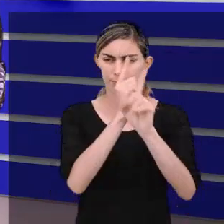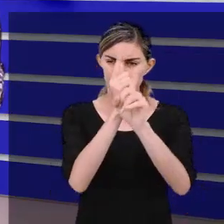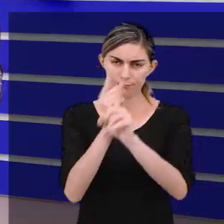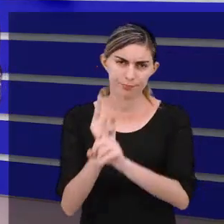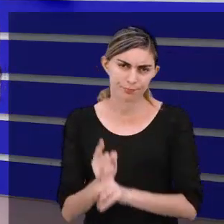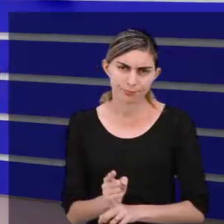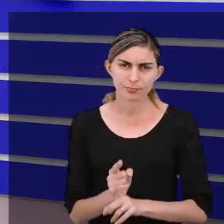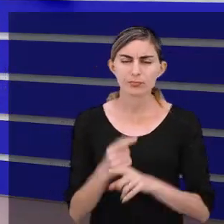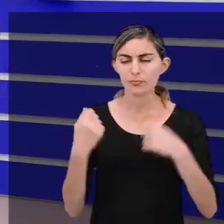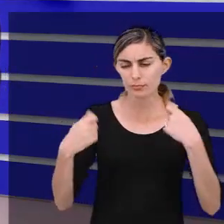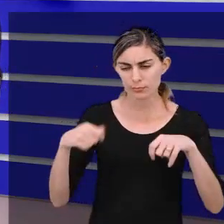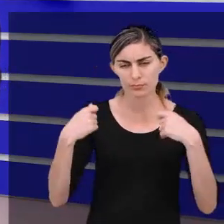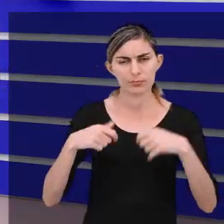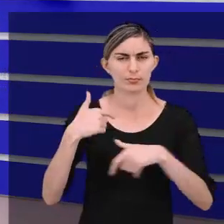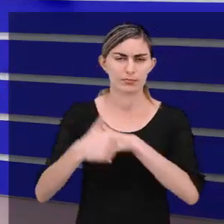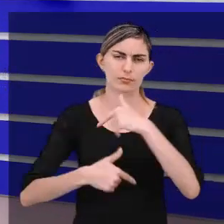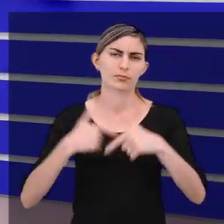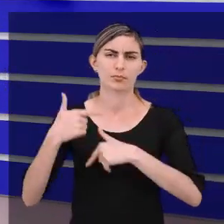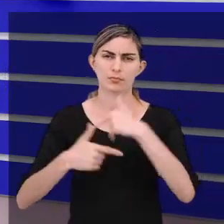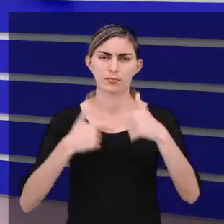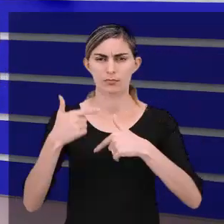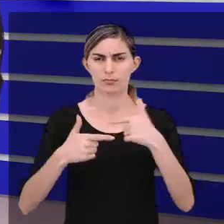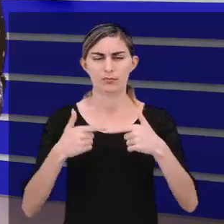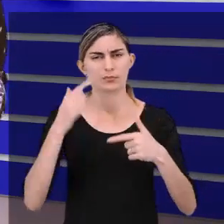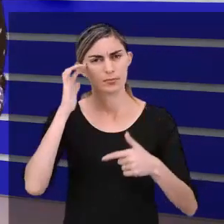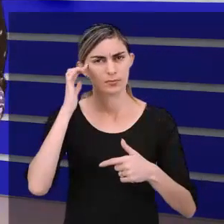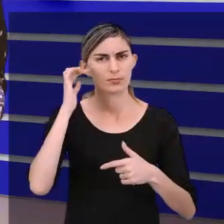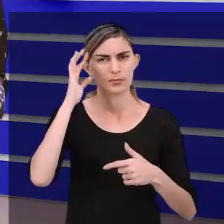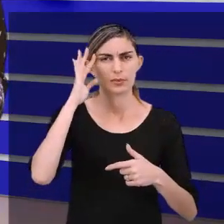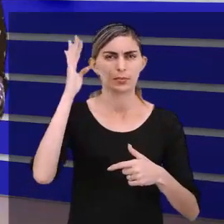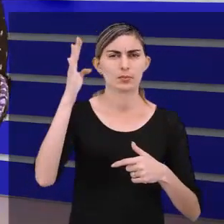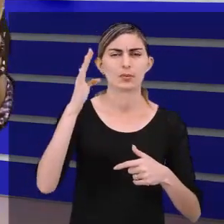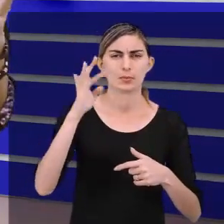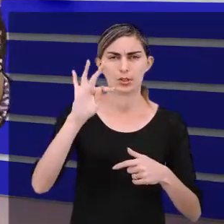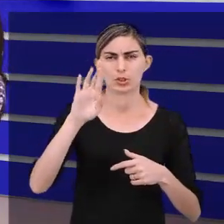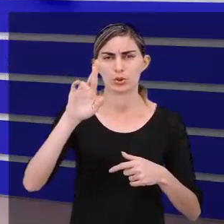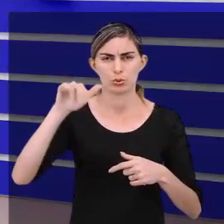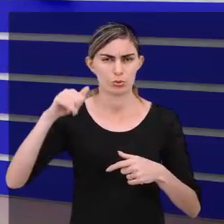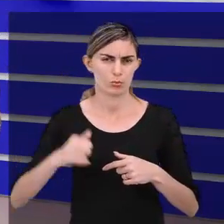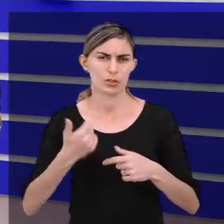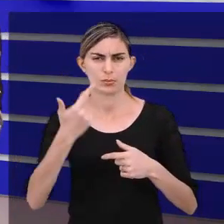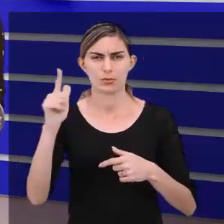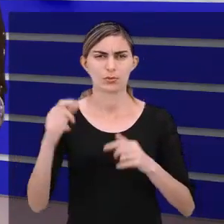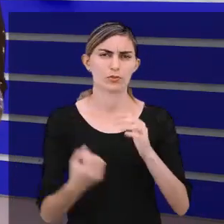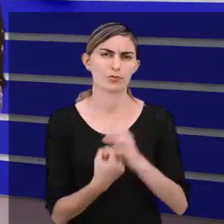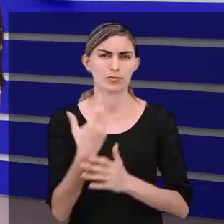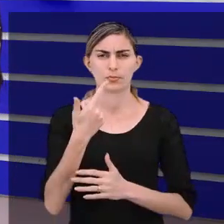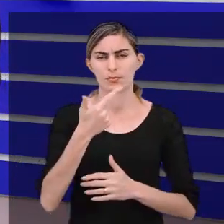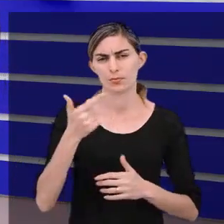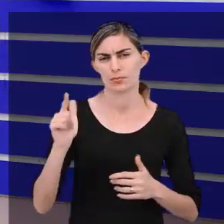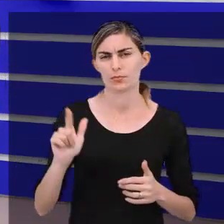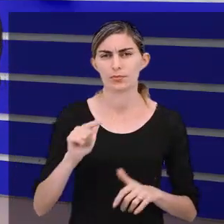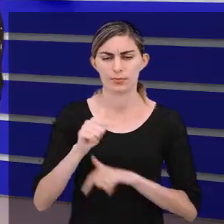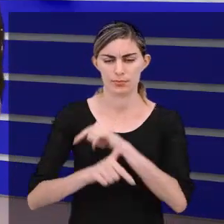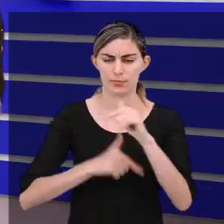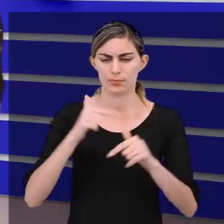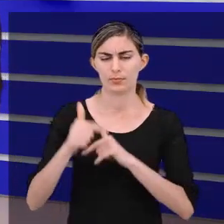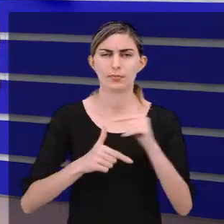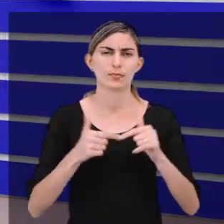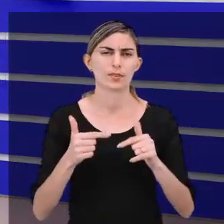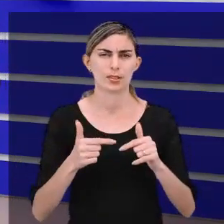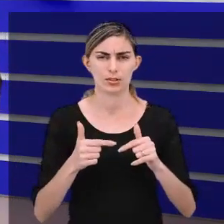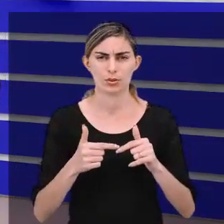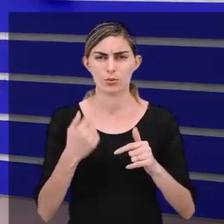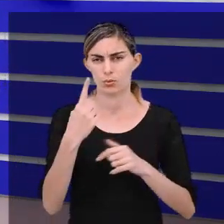identificamos aqueles que precisavam trabalhar, né? Principalmente formamos uma turma, depois formamos outra. Então, a gente trabalhou esses